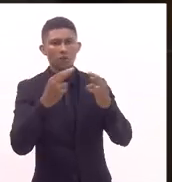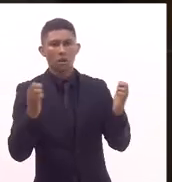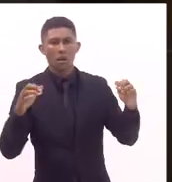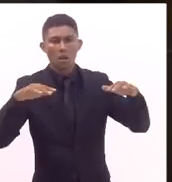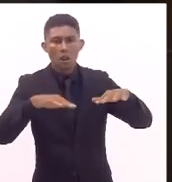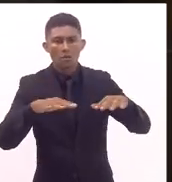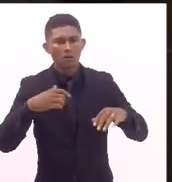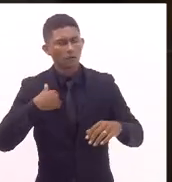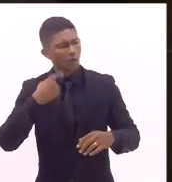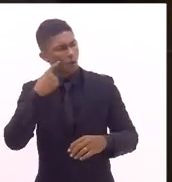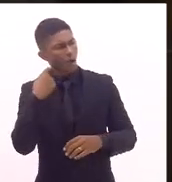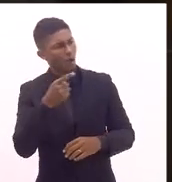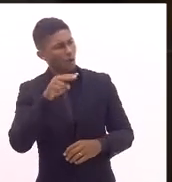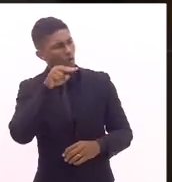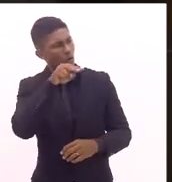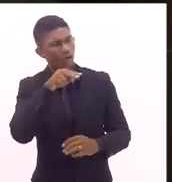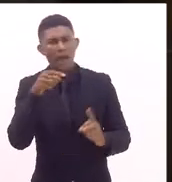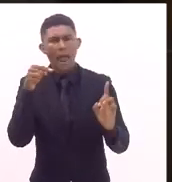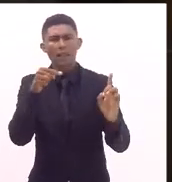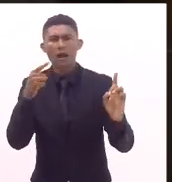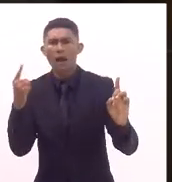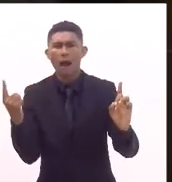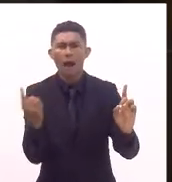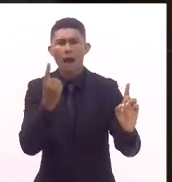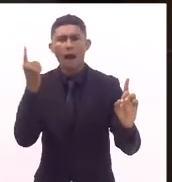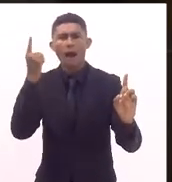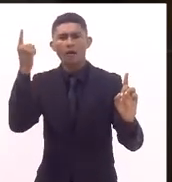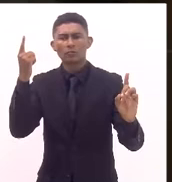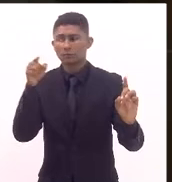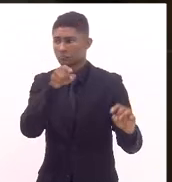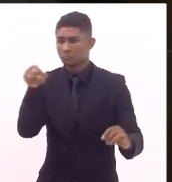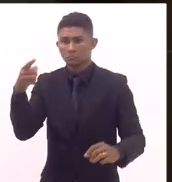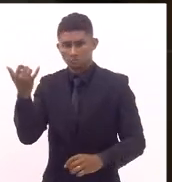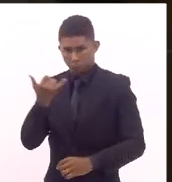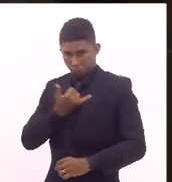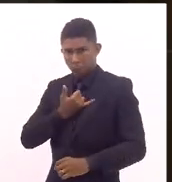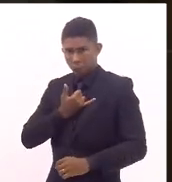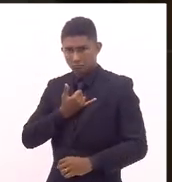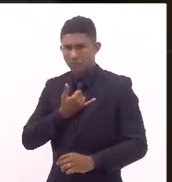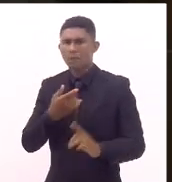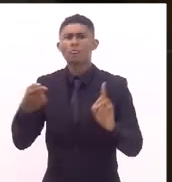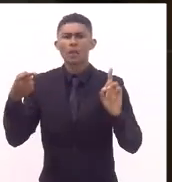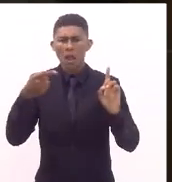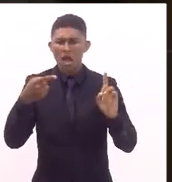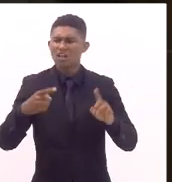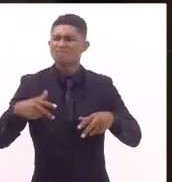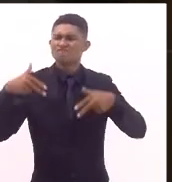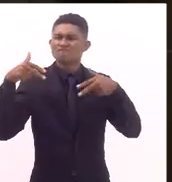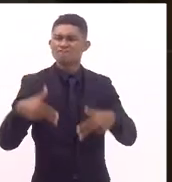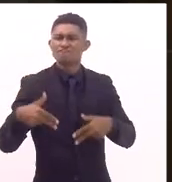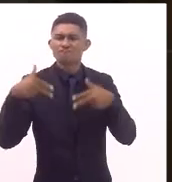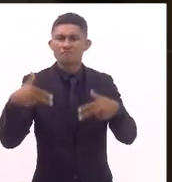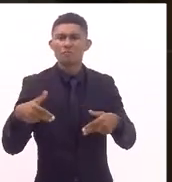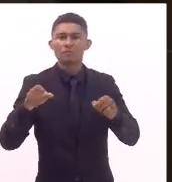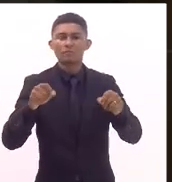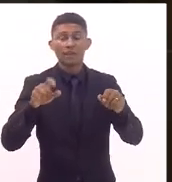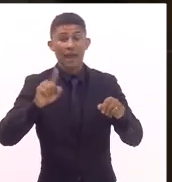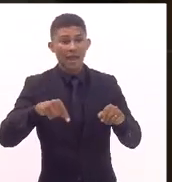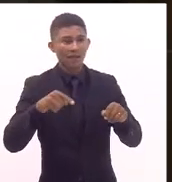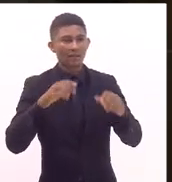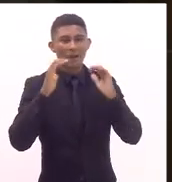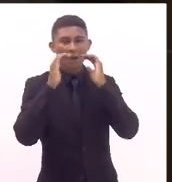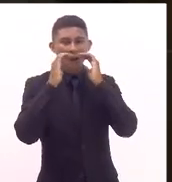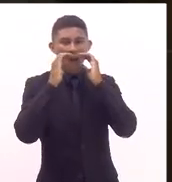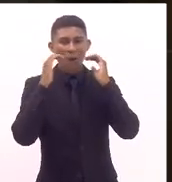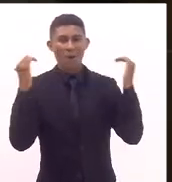meu Deus que me chamou atenção galera muito grande aí me disseram ela ela ela milita na questão também das Comunidades